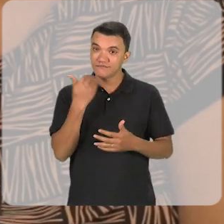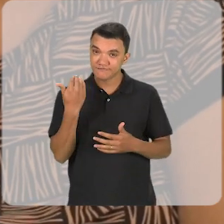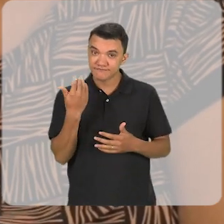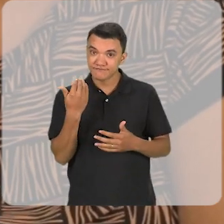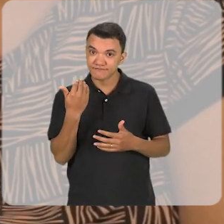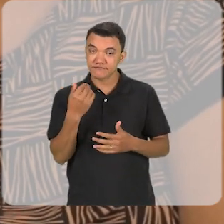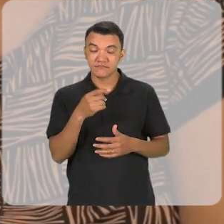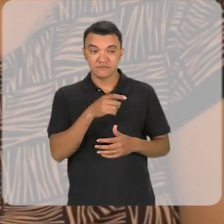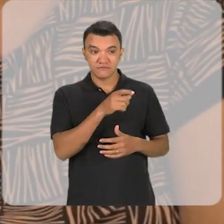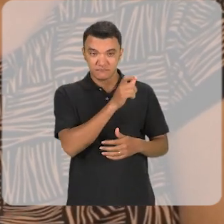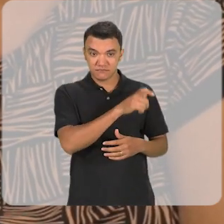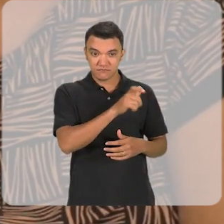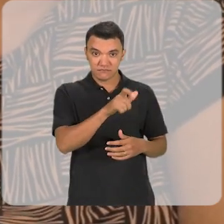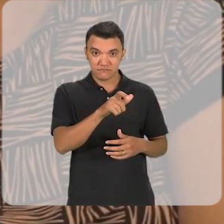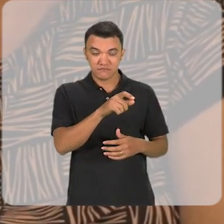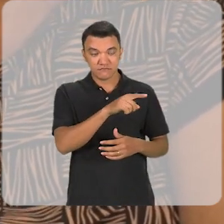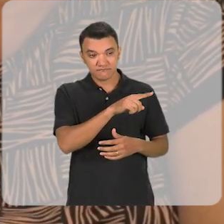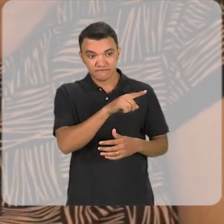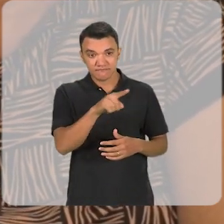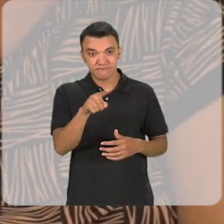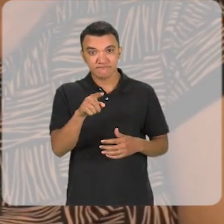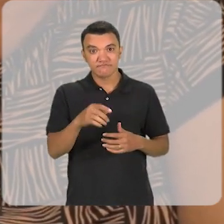elas